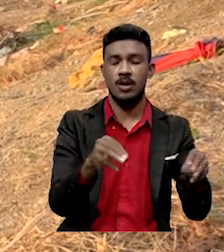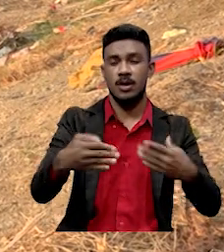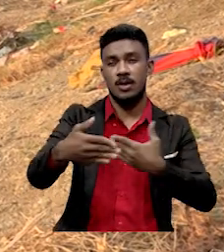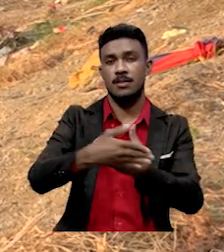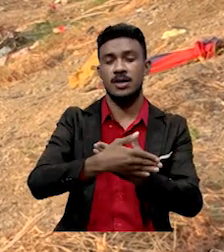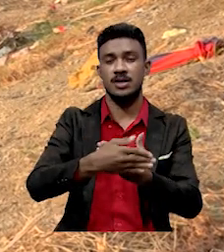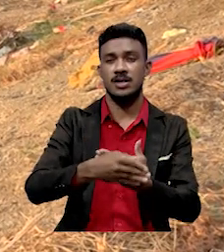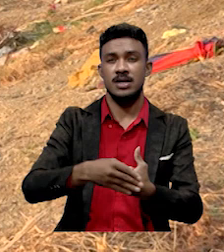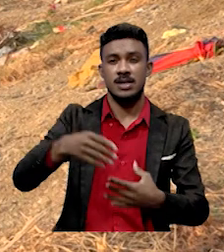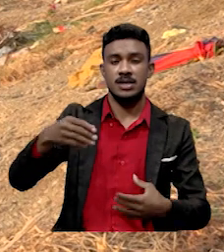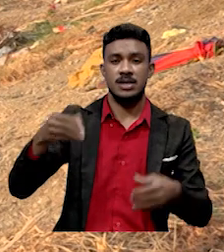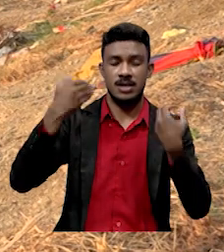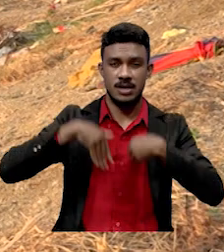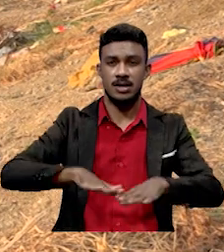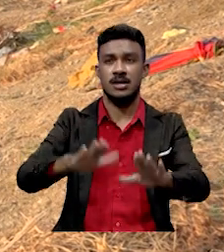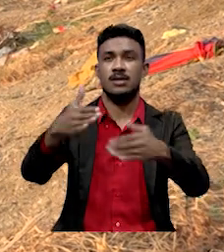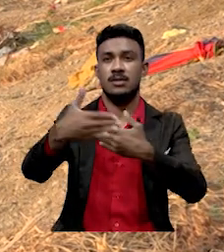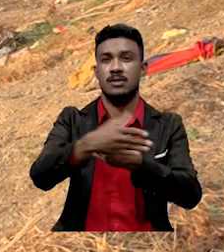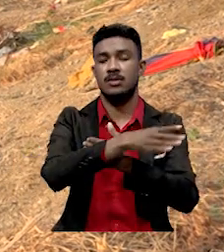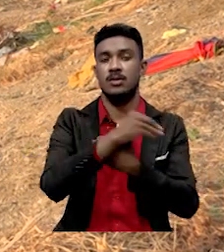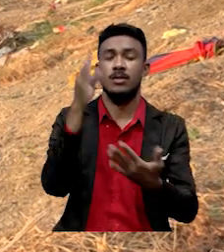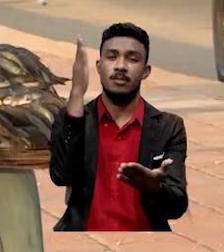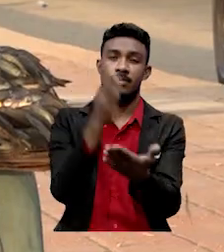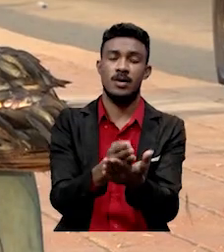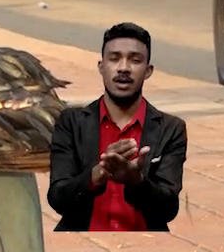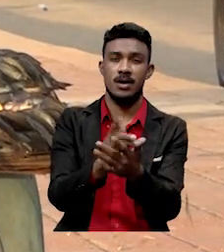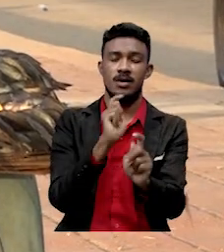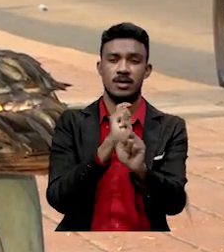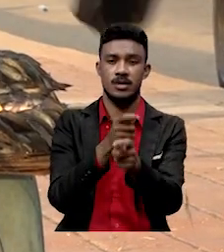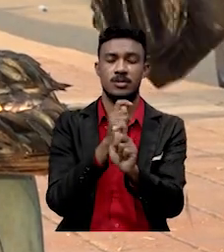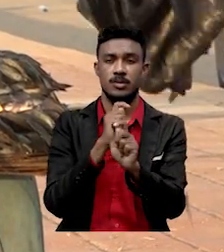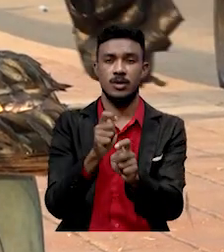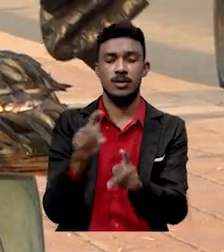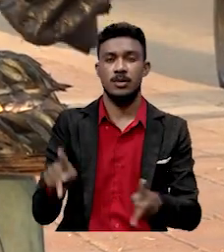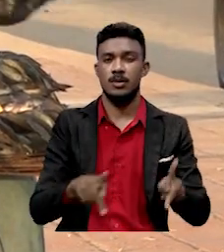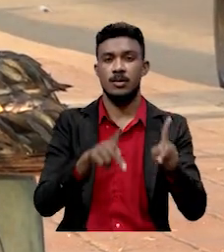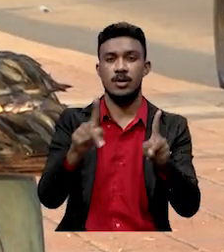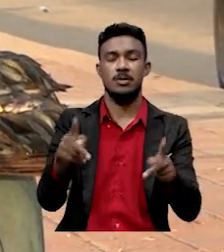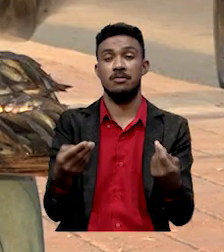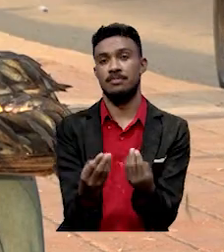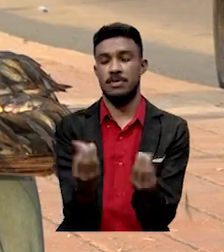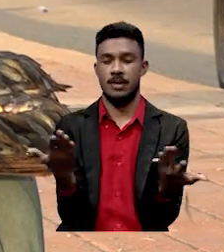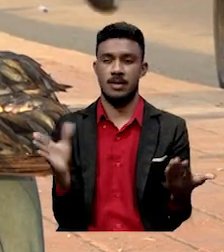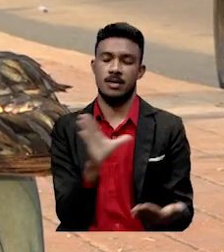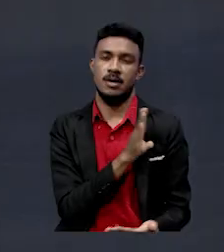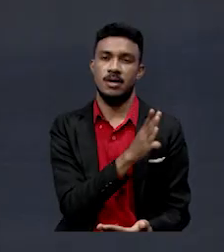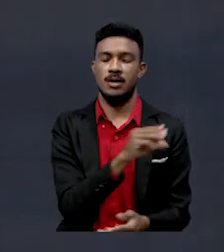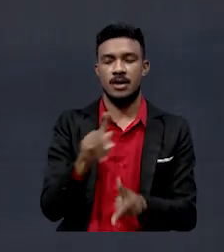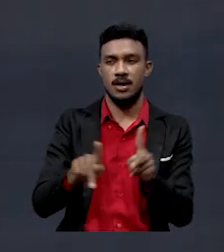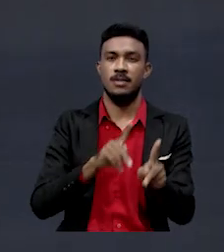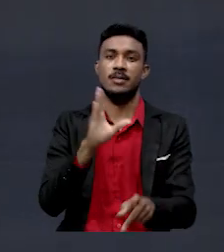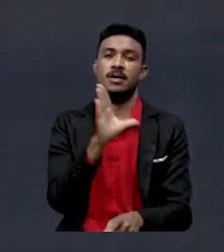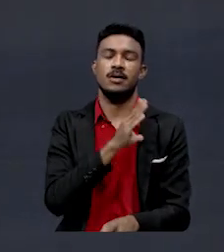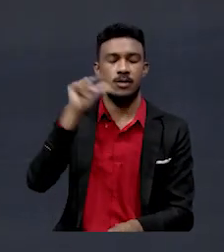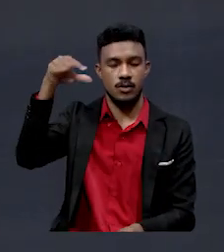ibung, inclui fatin estacionamento ba transporte público temporário. Sociedade civil considera governo